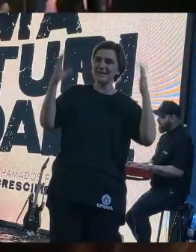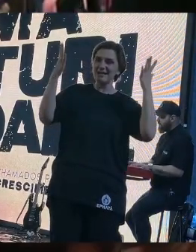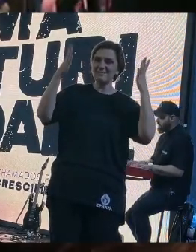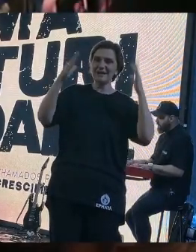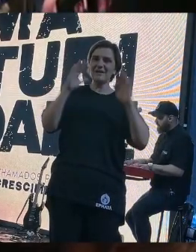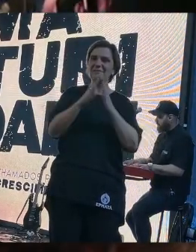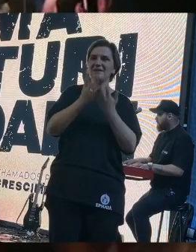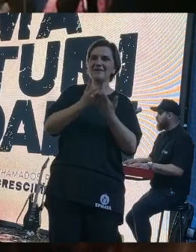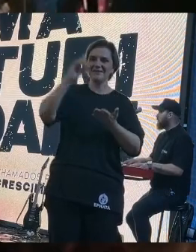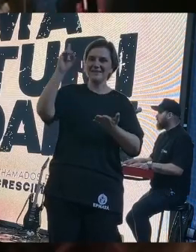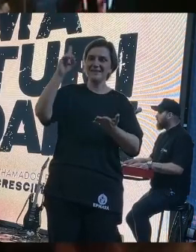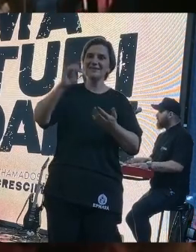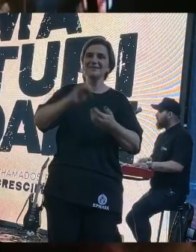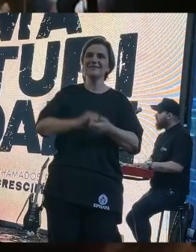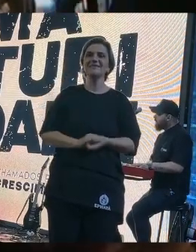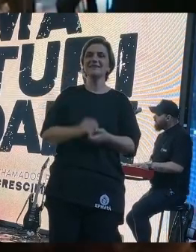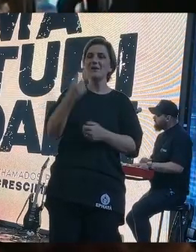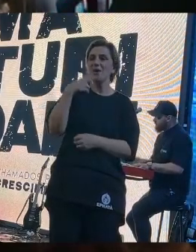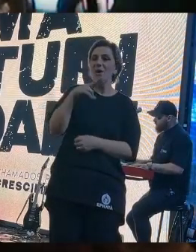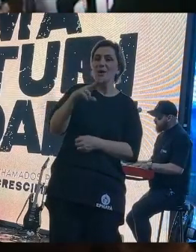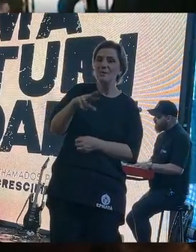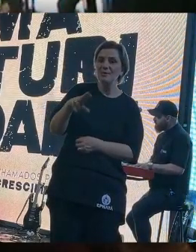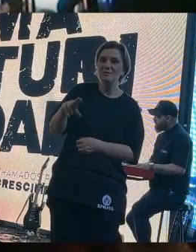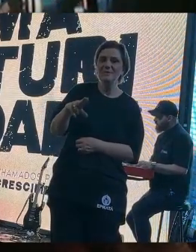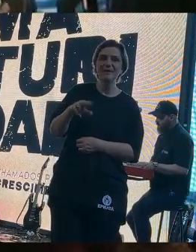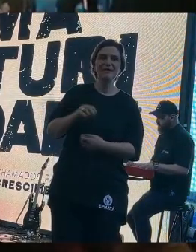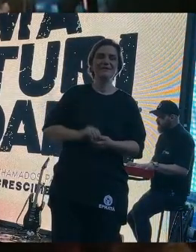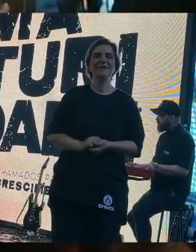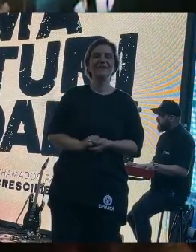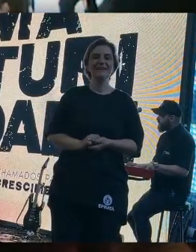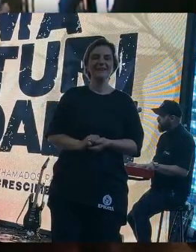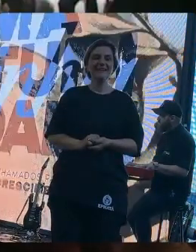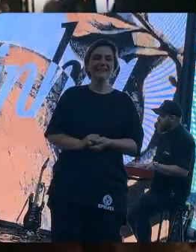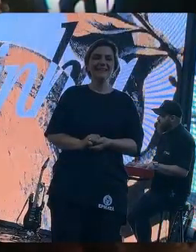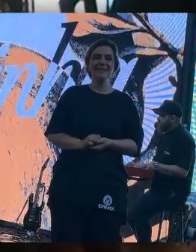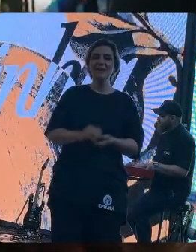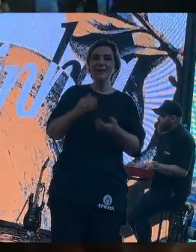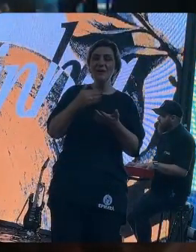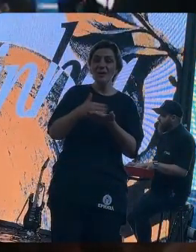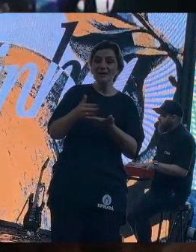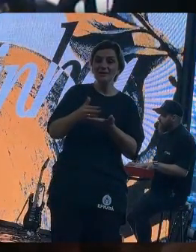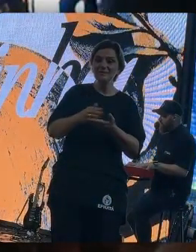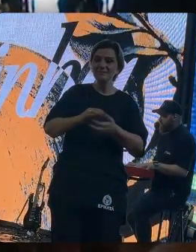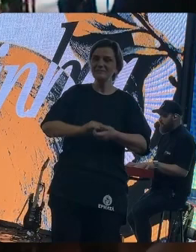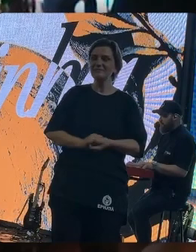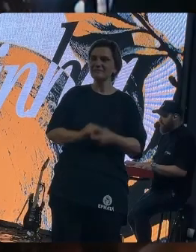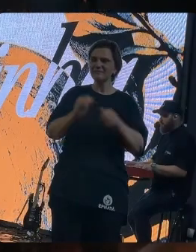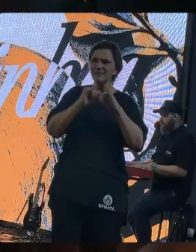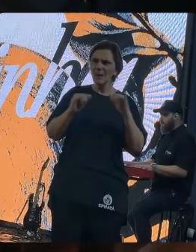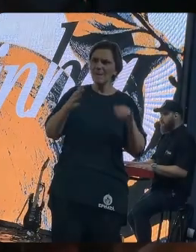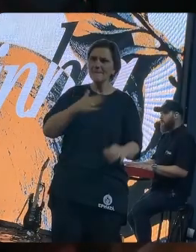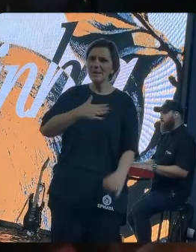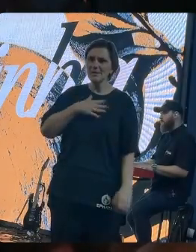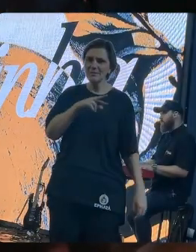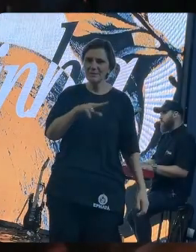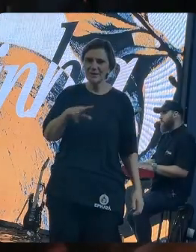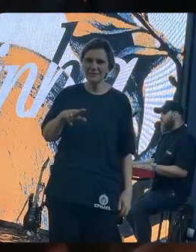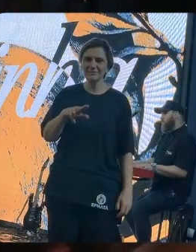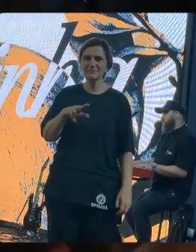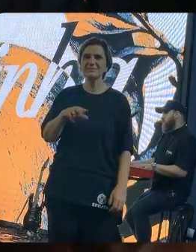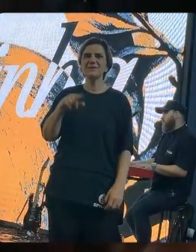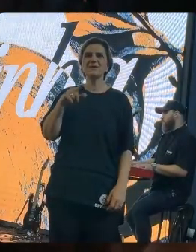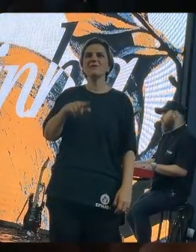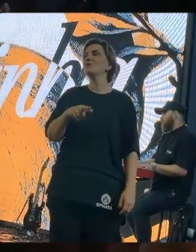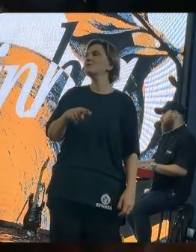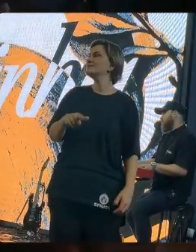Deus? Então olha para esse irmão que está do teu lado. Eu já comecei a pular. Olha para esse irmão que está do teu lado e diz para ele: meu irmão,